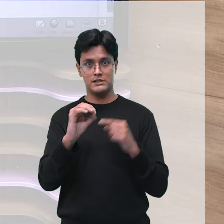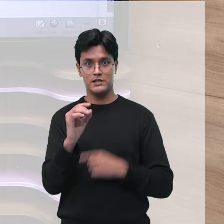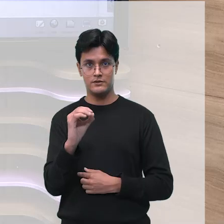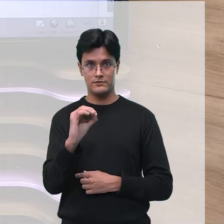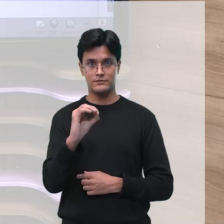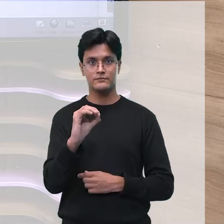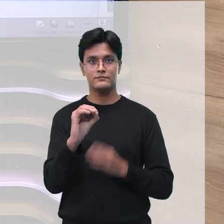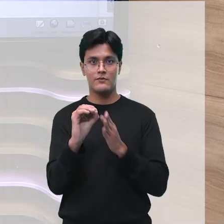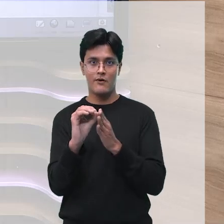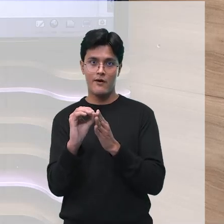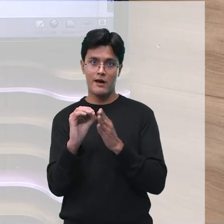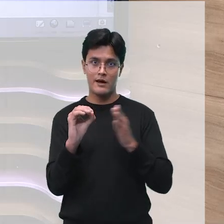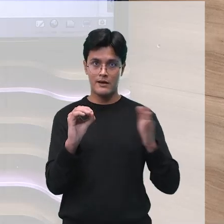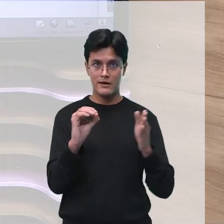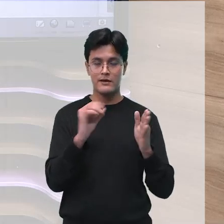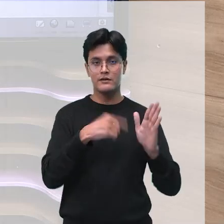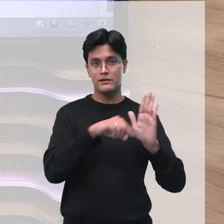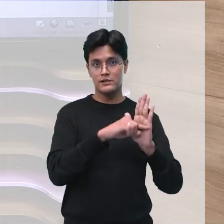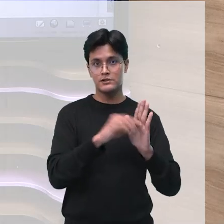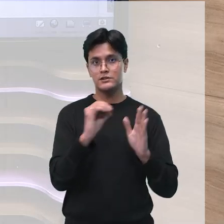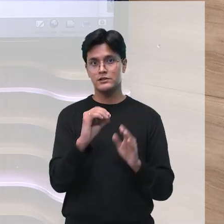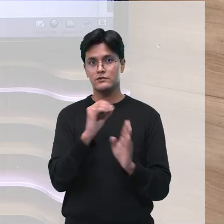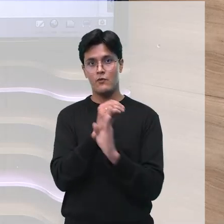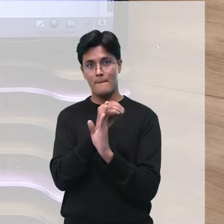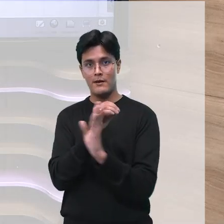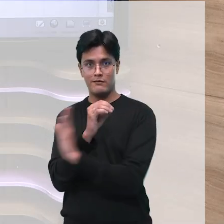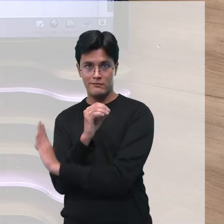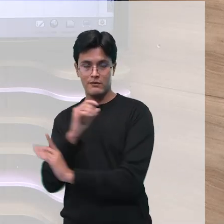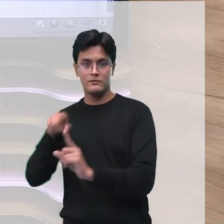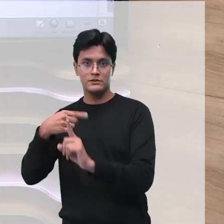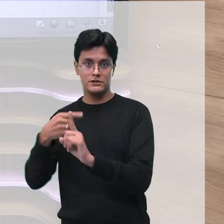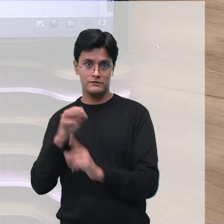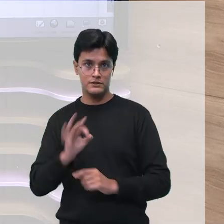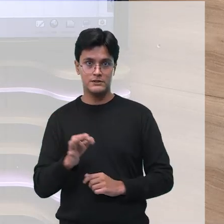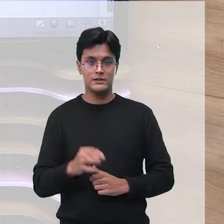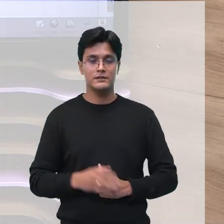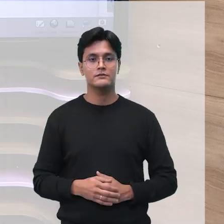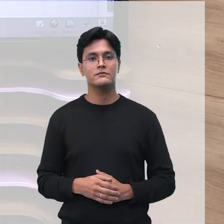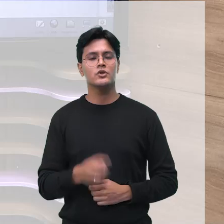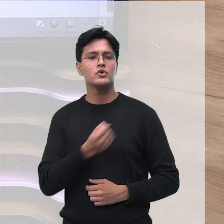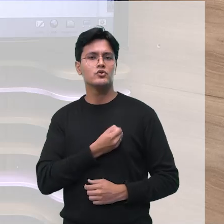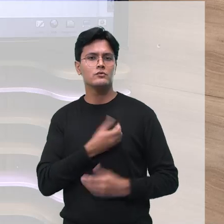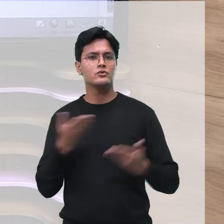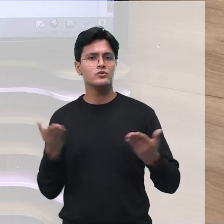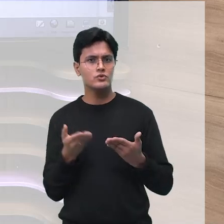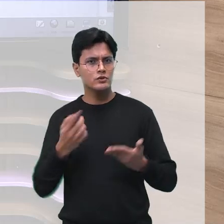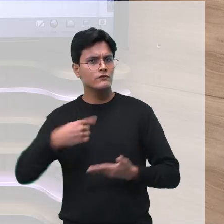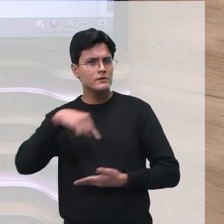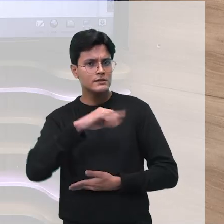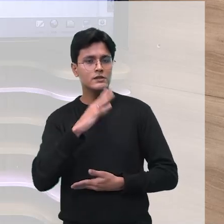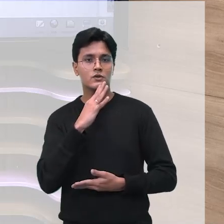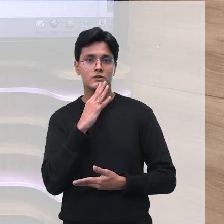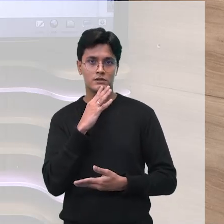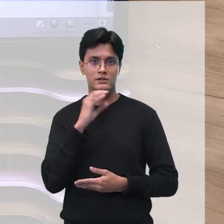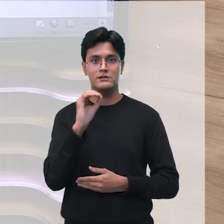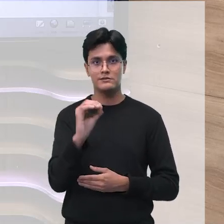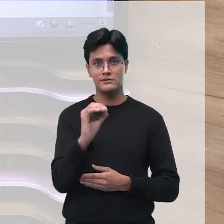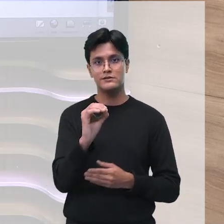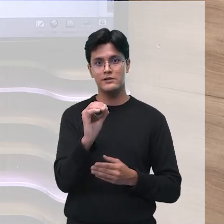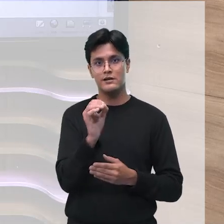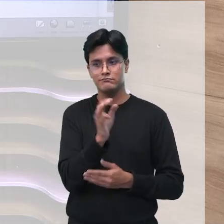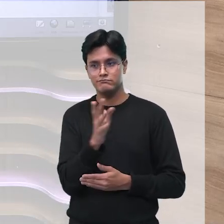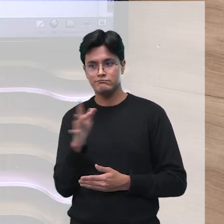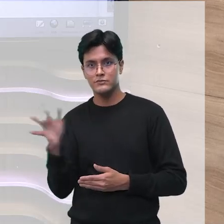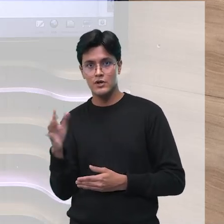dele negativos, à direita dele positivos, tá bom? E os números que vocês conhecem até hoje, que é do zero em